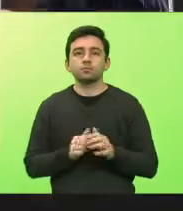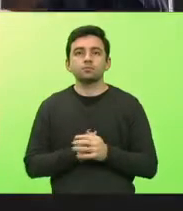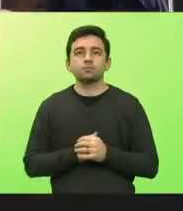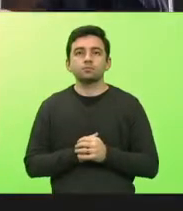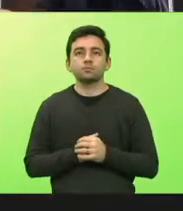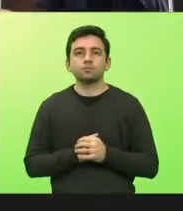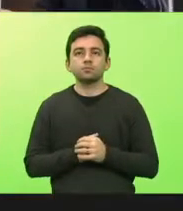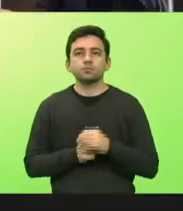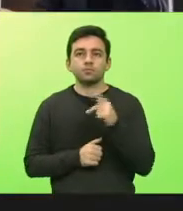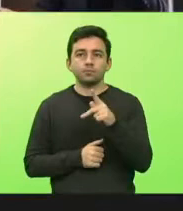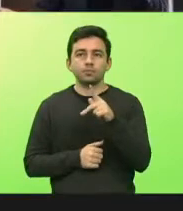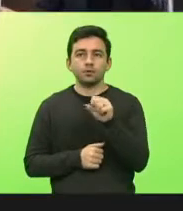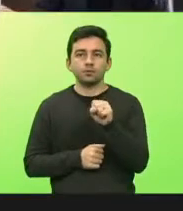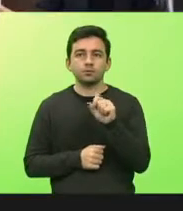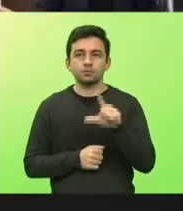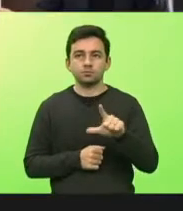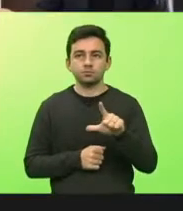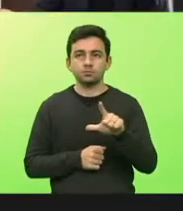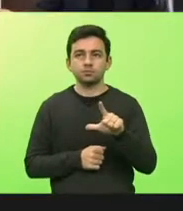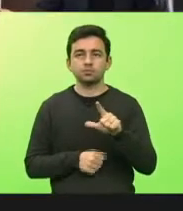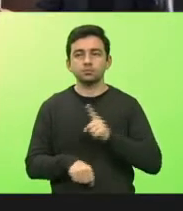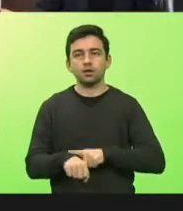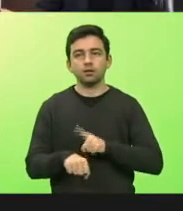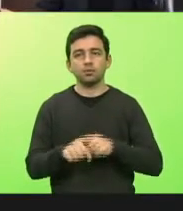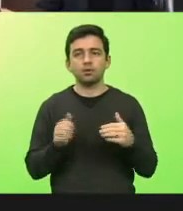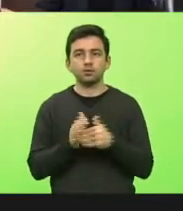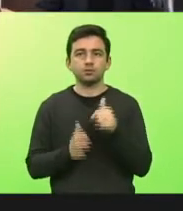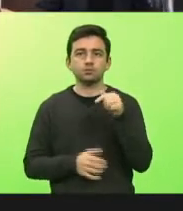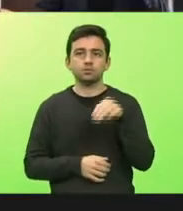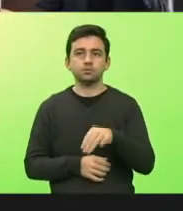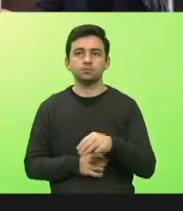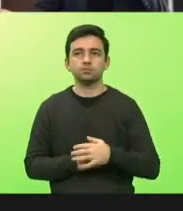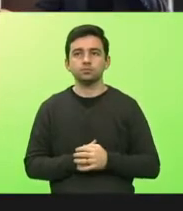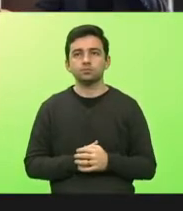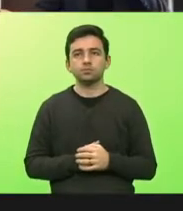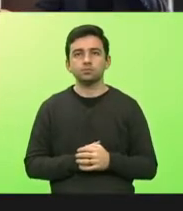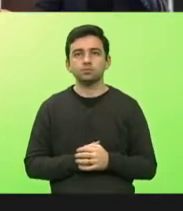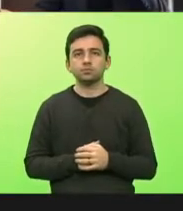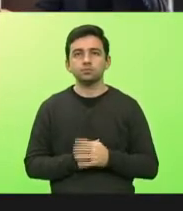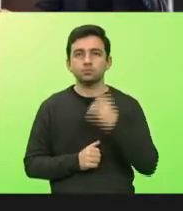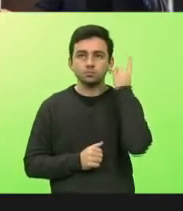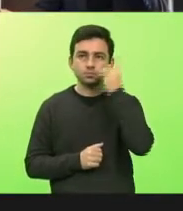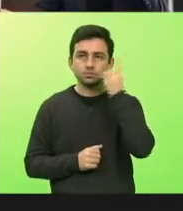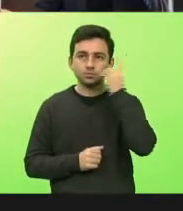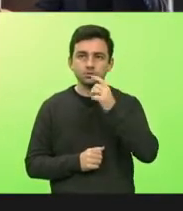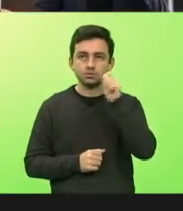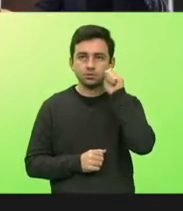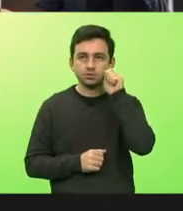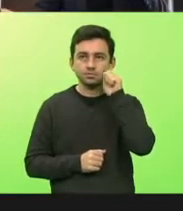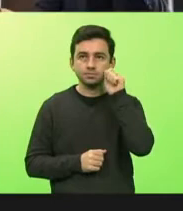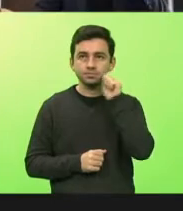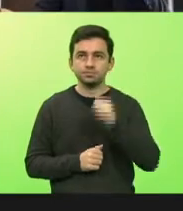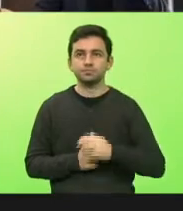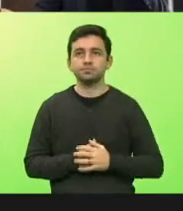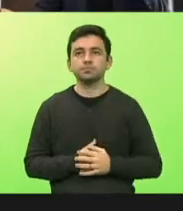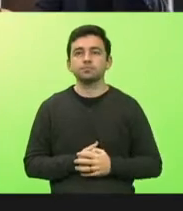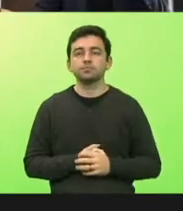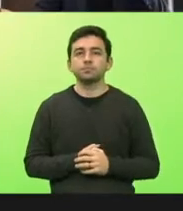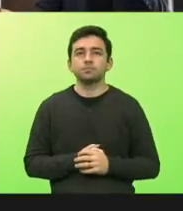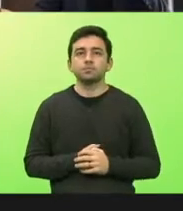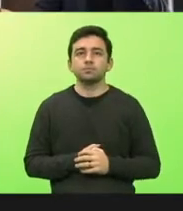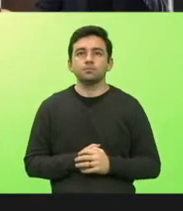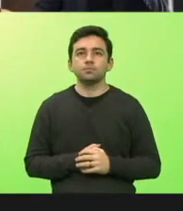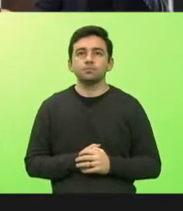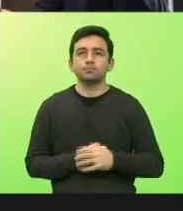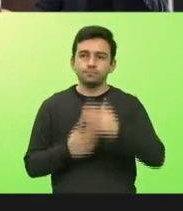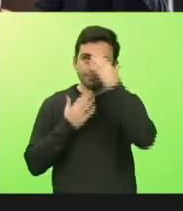ao PSL. Pelo tempo de 7 minutos, fará uso da palavra a deputada Ana Campagnolo. Obrigada,